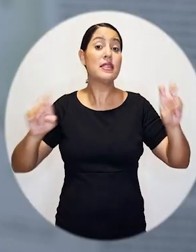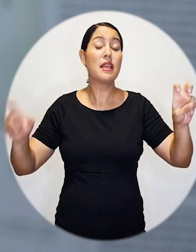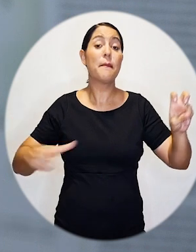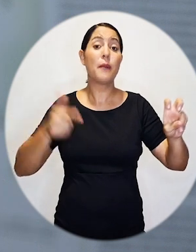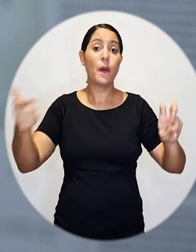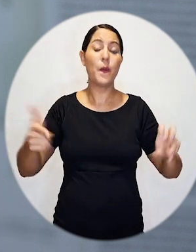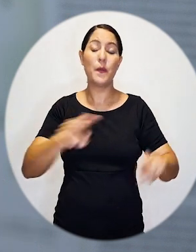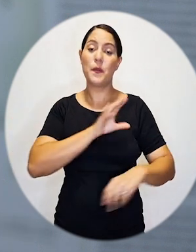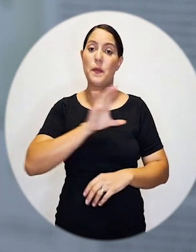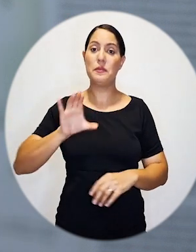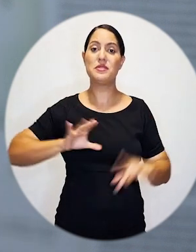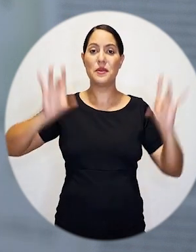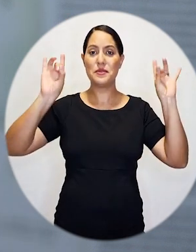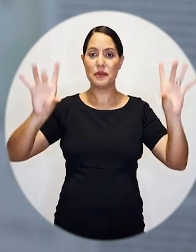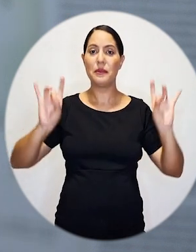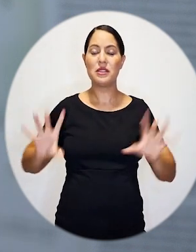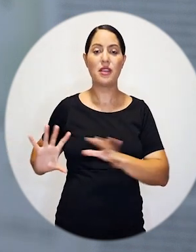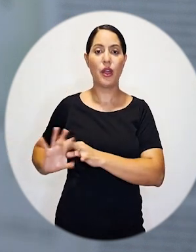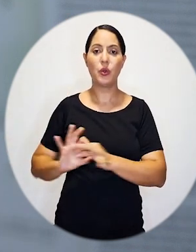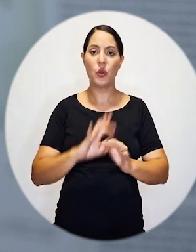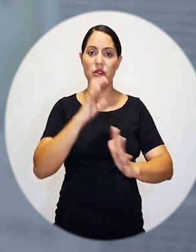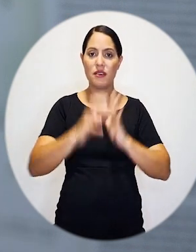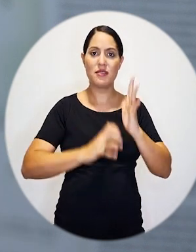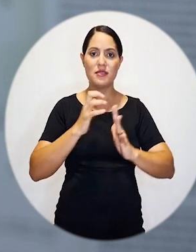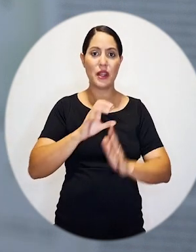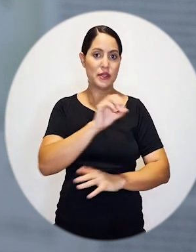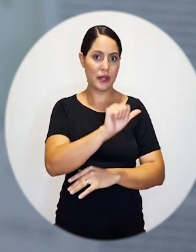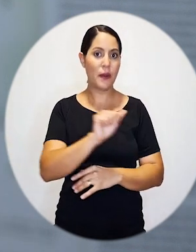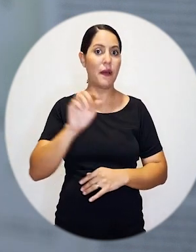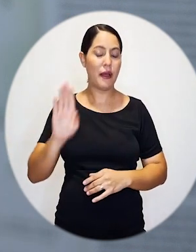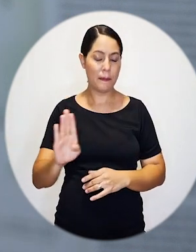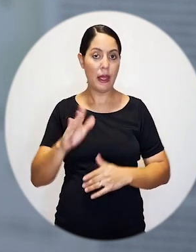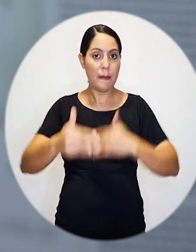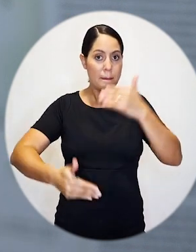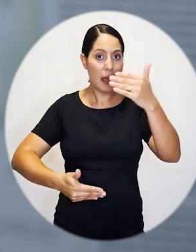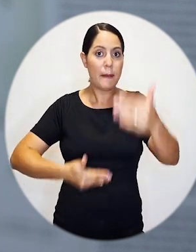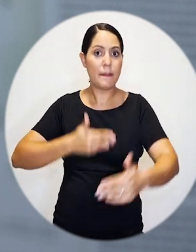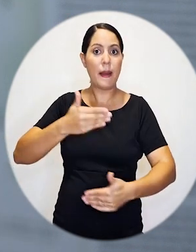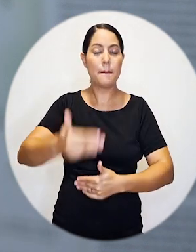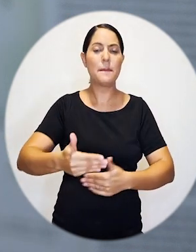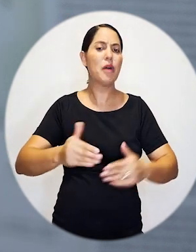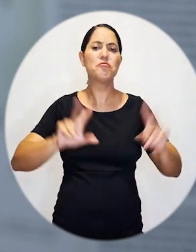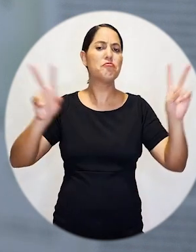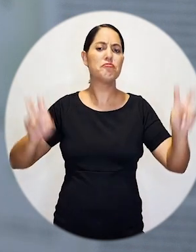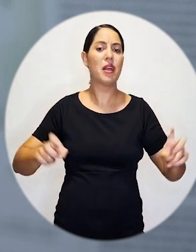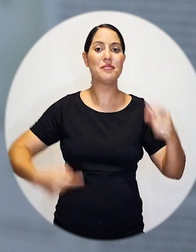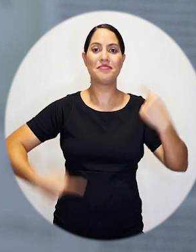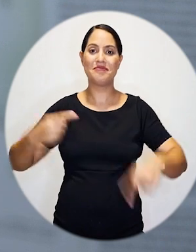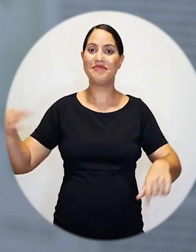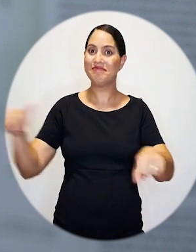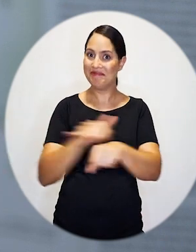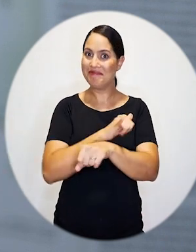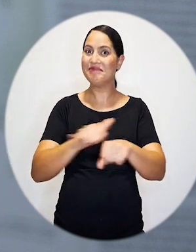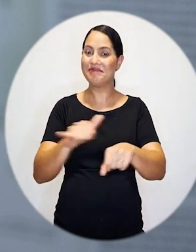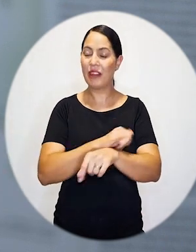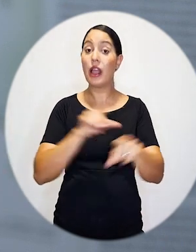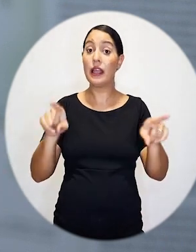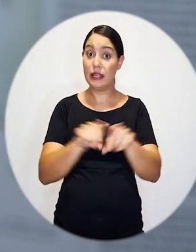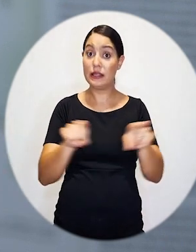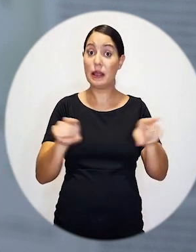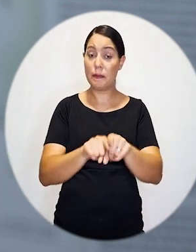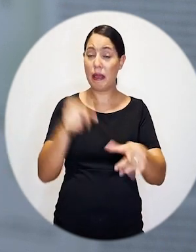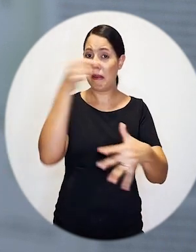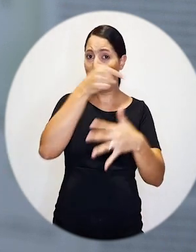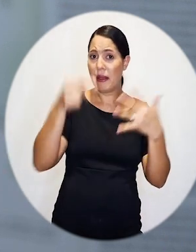Mudando de assunto, a Comissão Especial de Proteção de Dados da OAB Nacional avançou nas discussões de pautas estratégicas